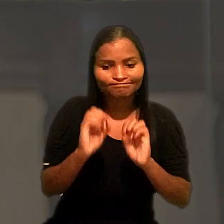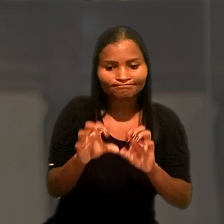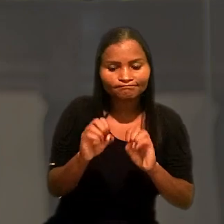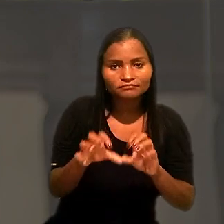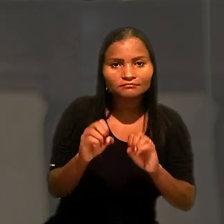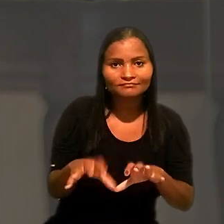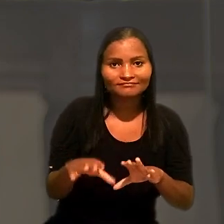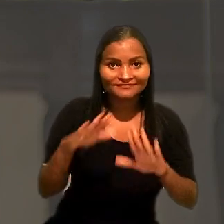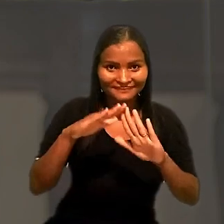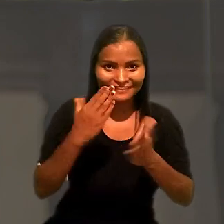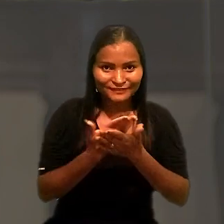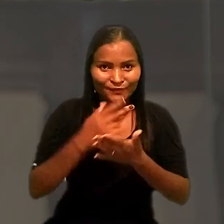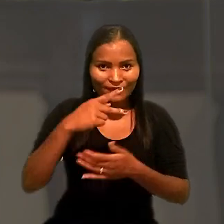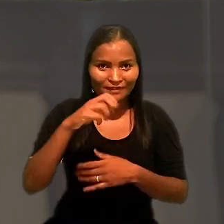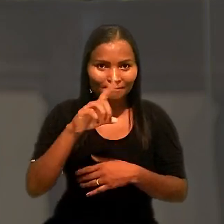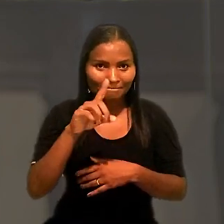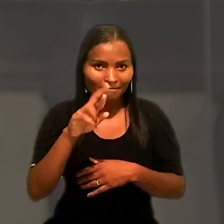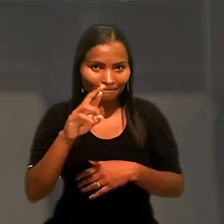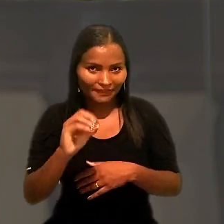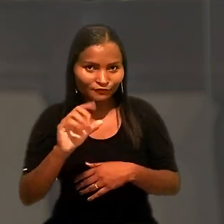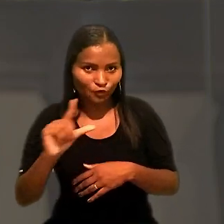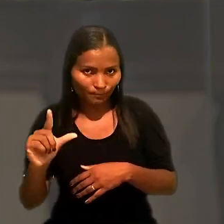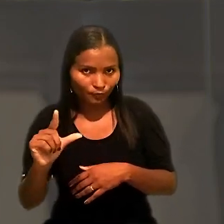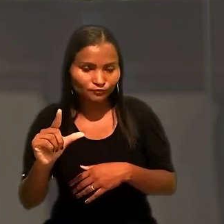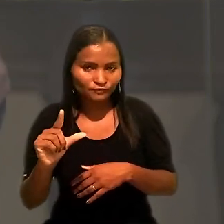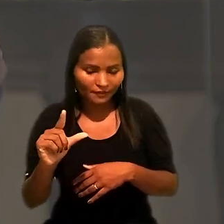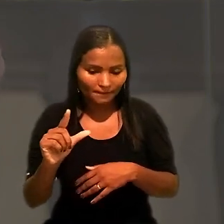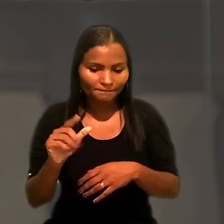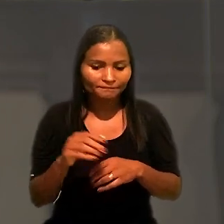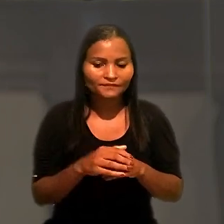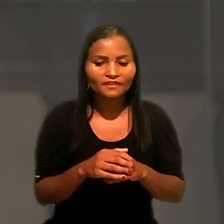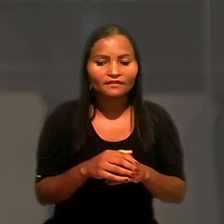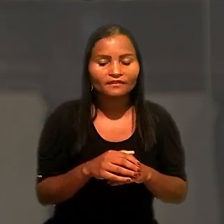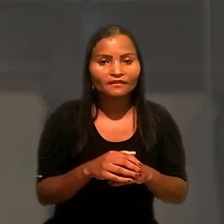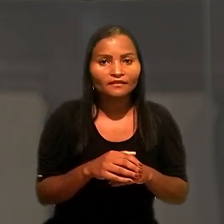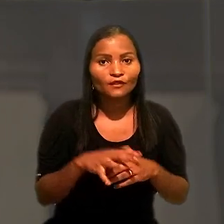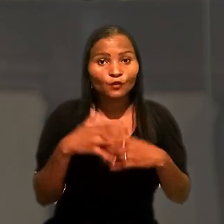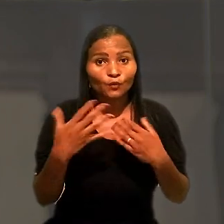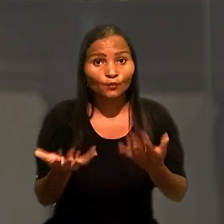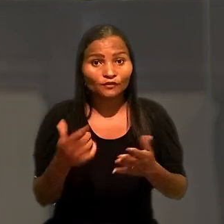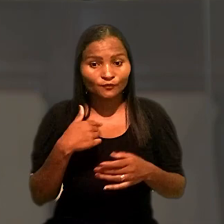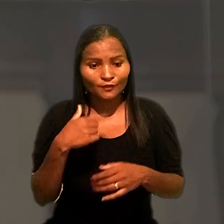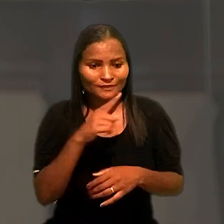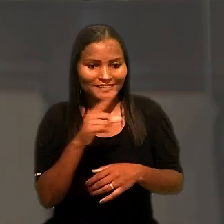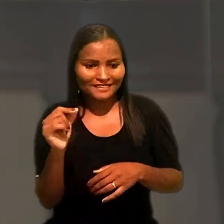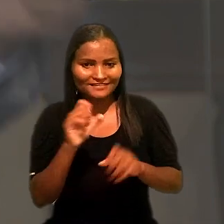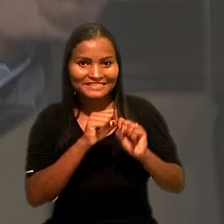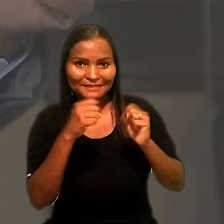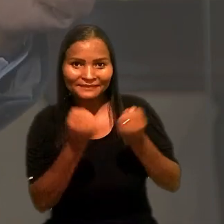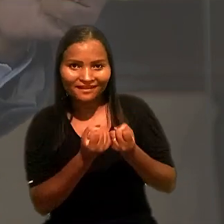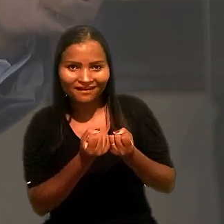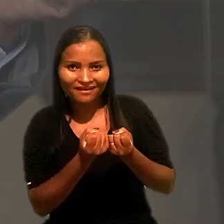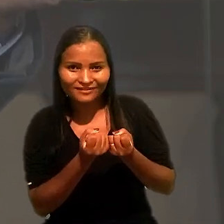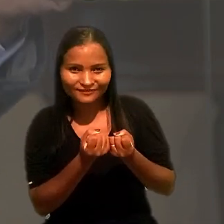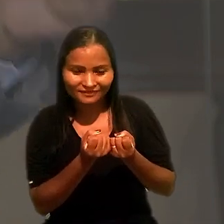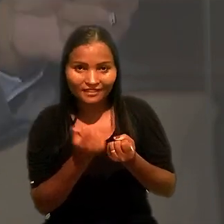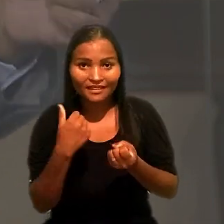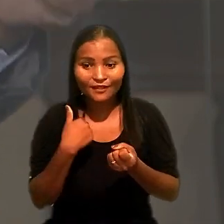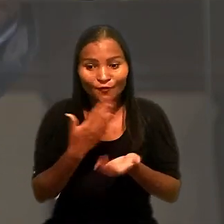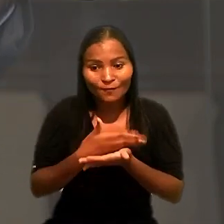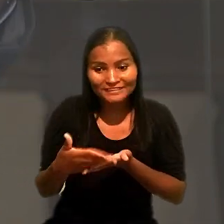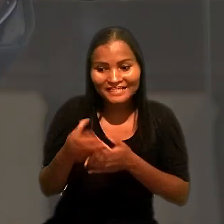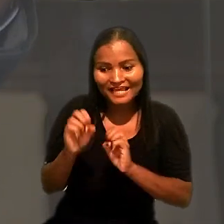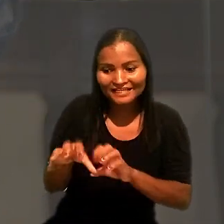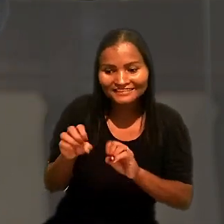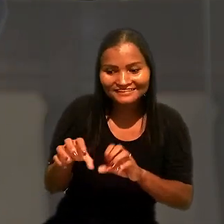dava aula no Colégio Pedro Leopoldo, né? Eu sou muito de origem, né? Quando saí do seminário, passei a dar aula no